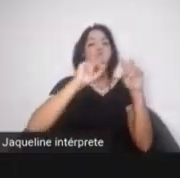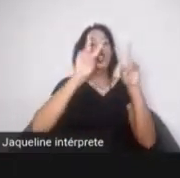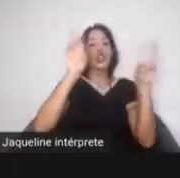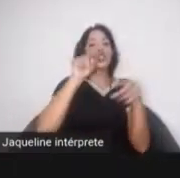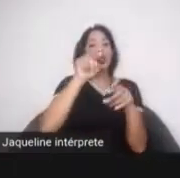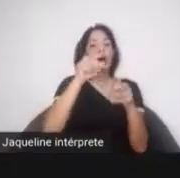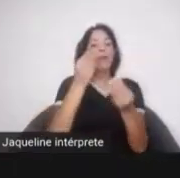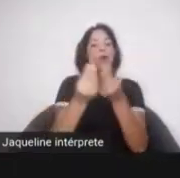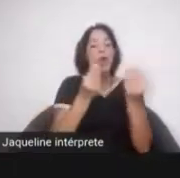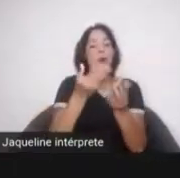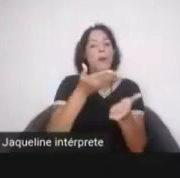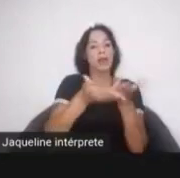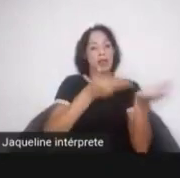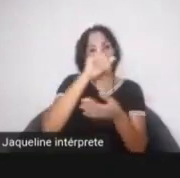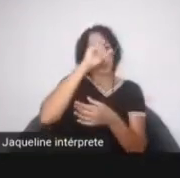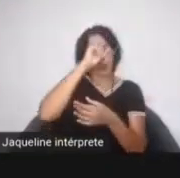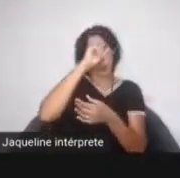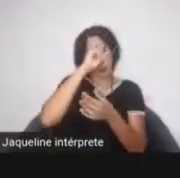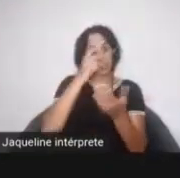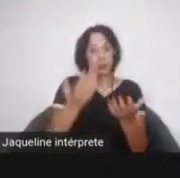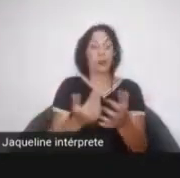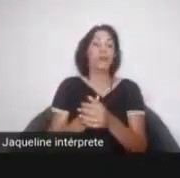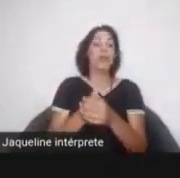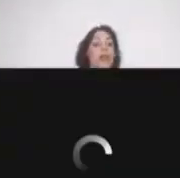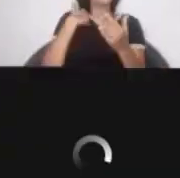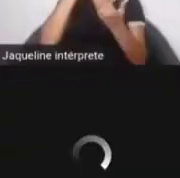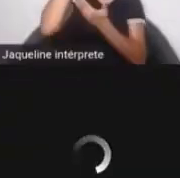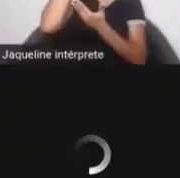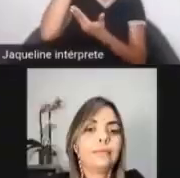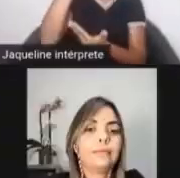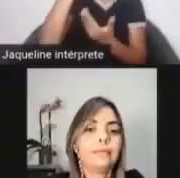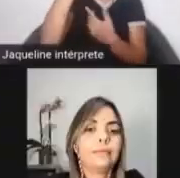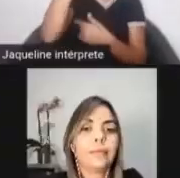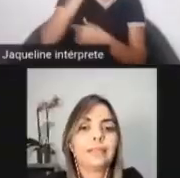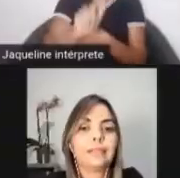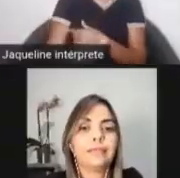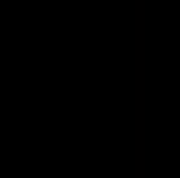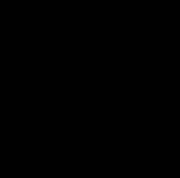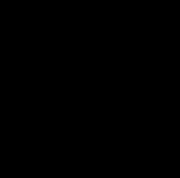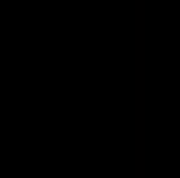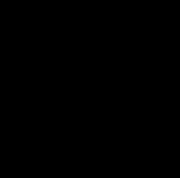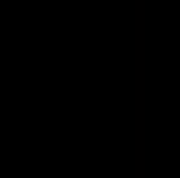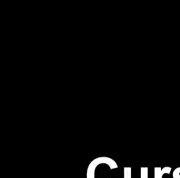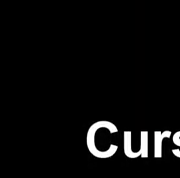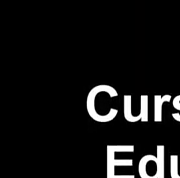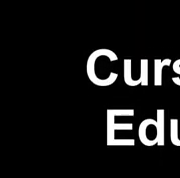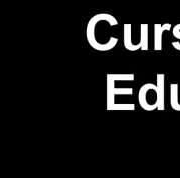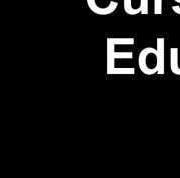atendimento. Eu agradeço mais uma vez a oportunidade